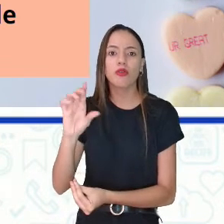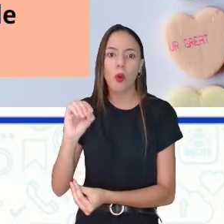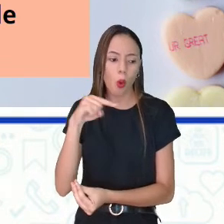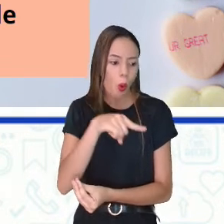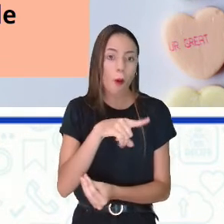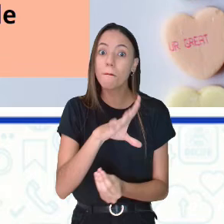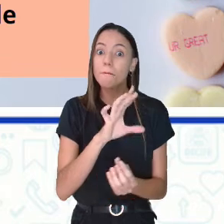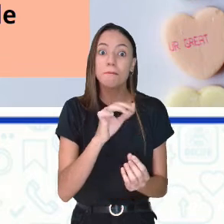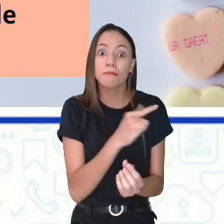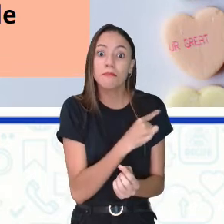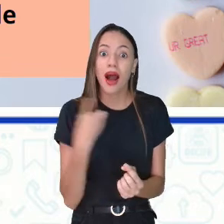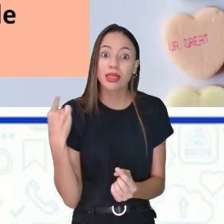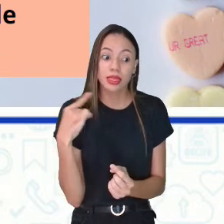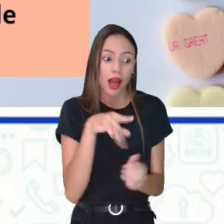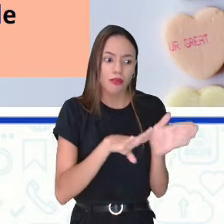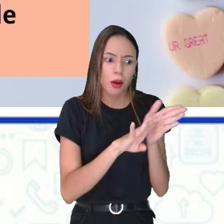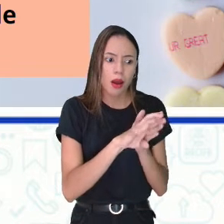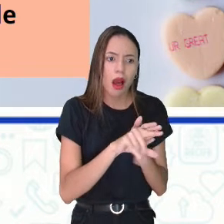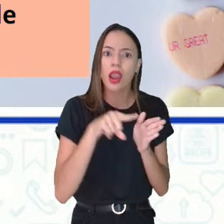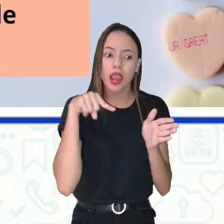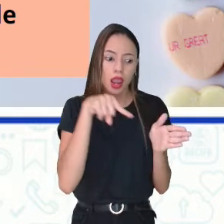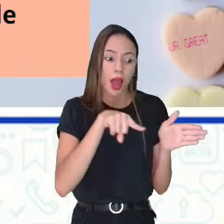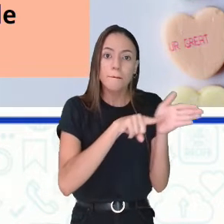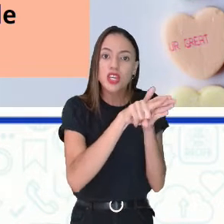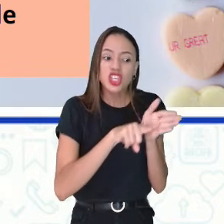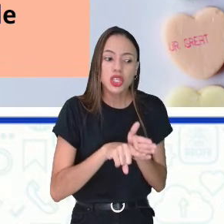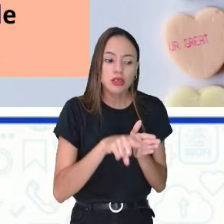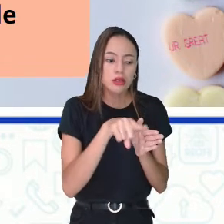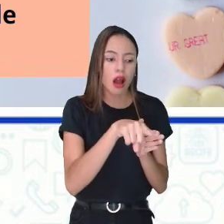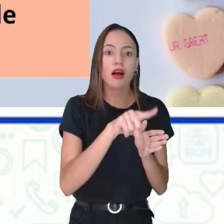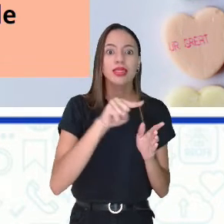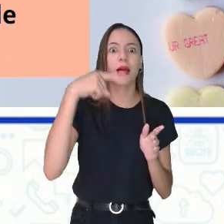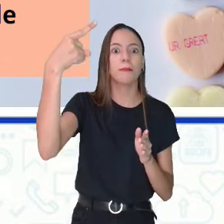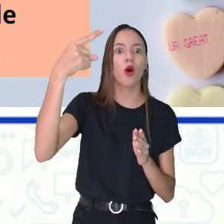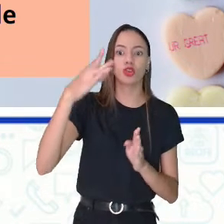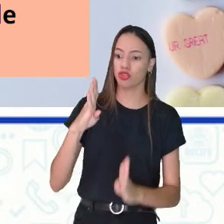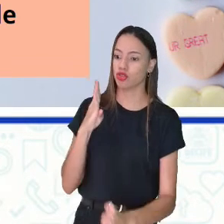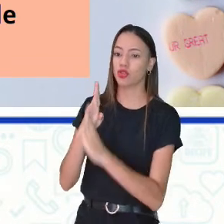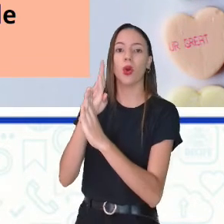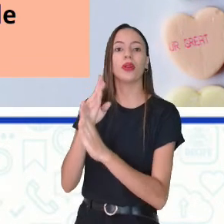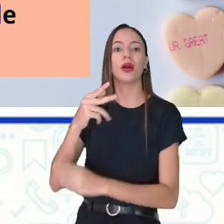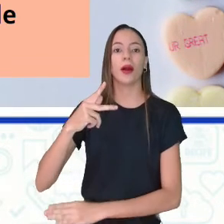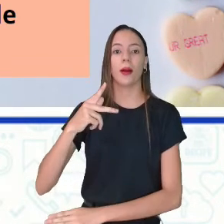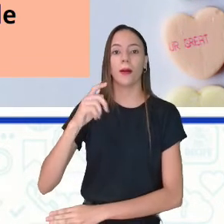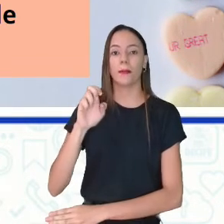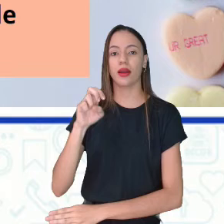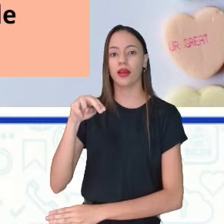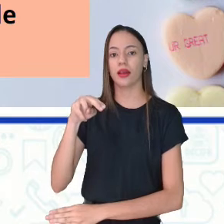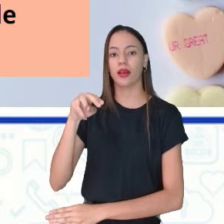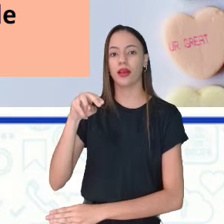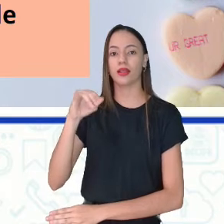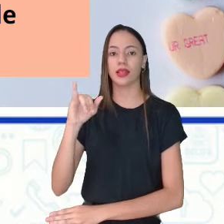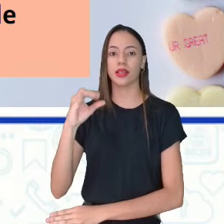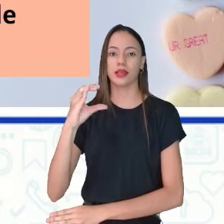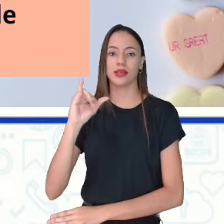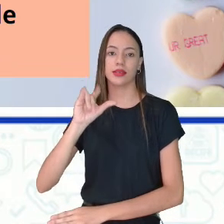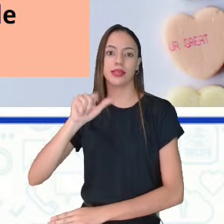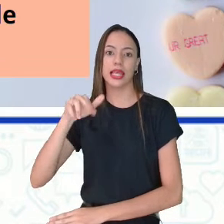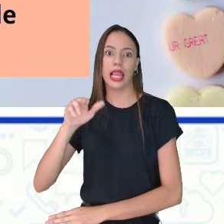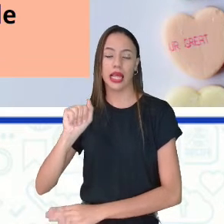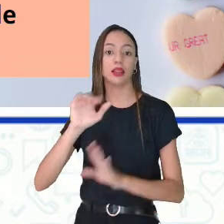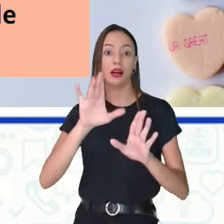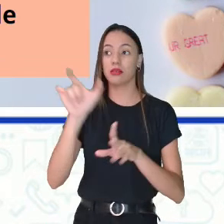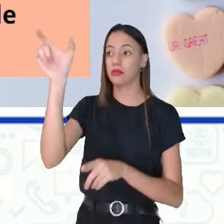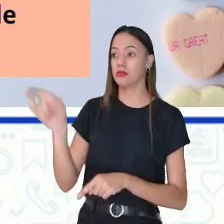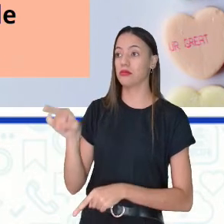esses fungos, ele chegou à penicilina. Vejam só, ele estava ali fazendo suas